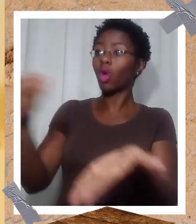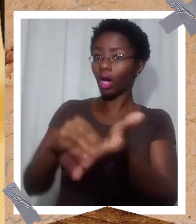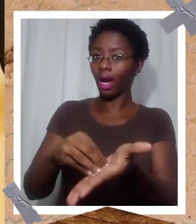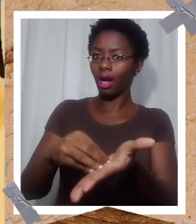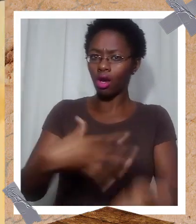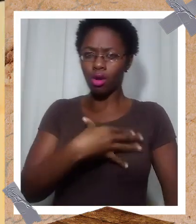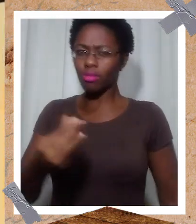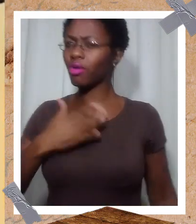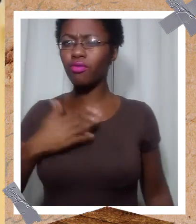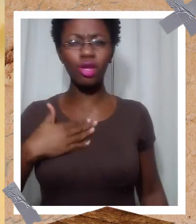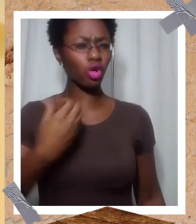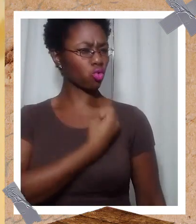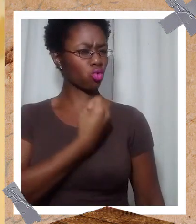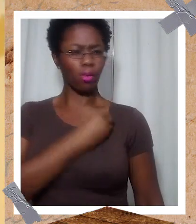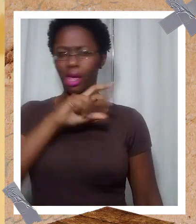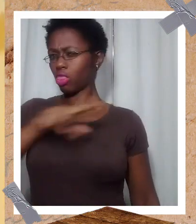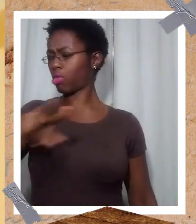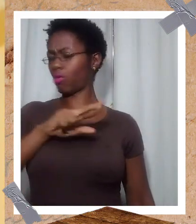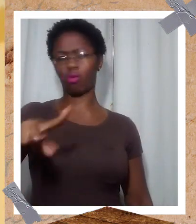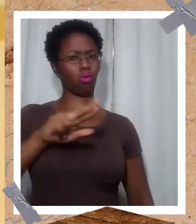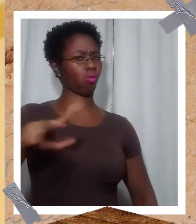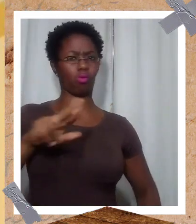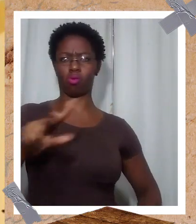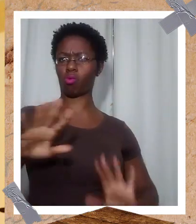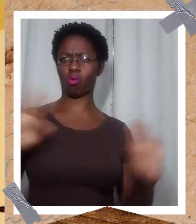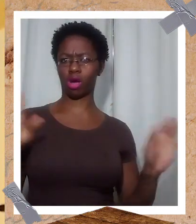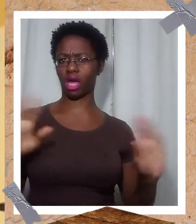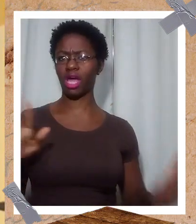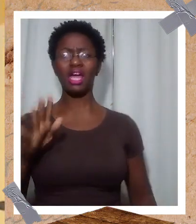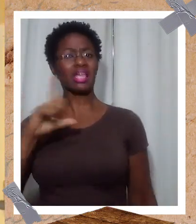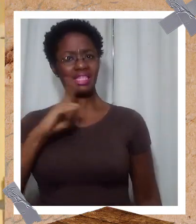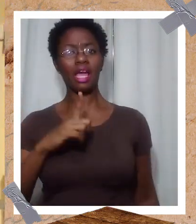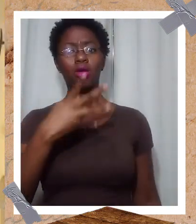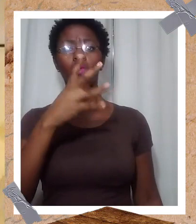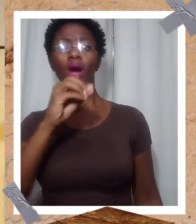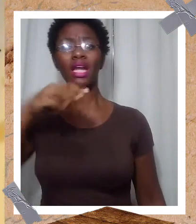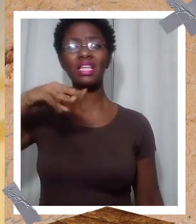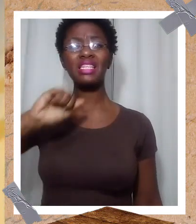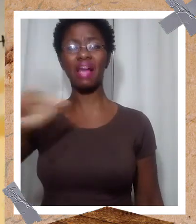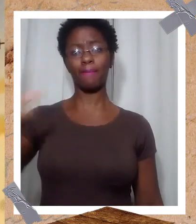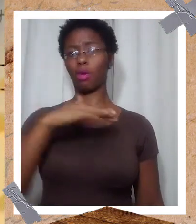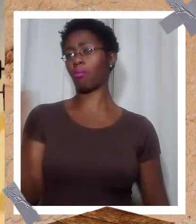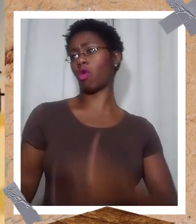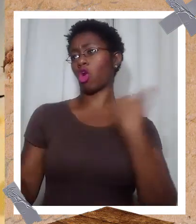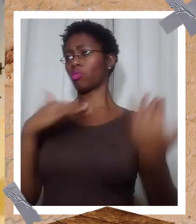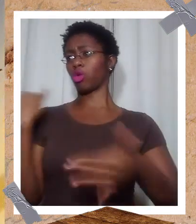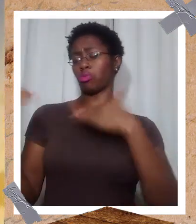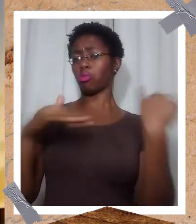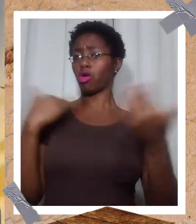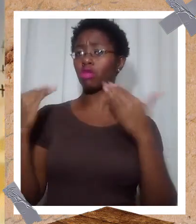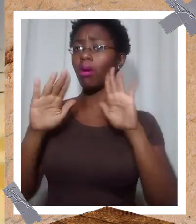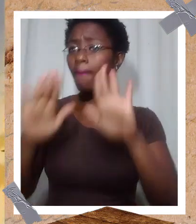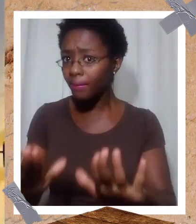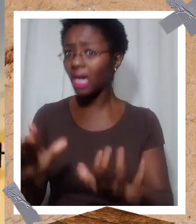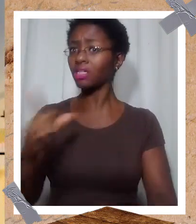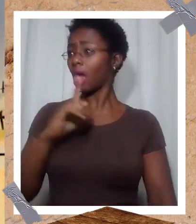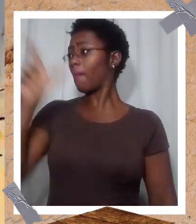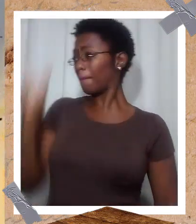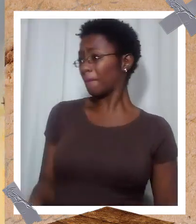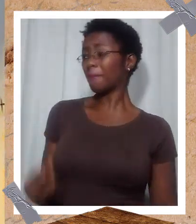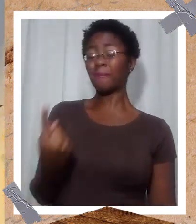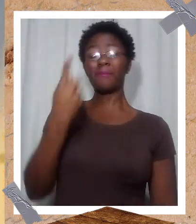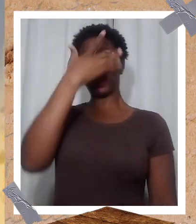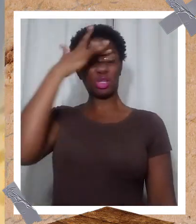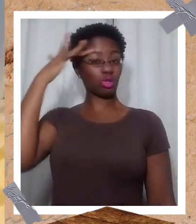Meu filho não é um número, sabe? Meu filho não é... Existem mais de 40 mil mortos, mas são pessoas de todas as tendências políticas. Meu Deus do